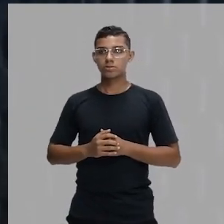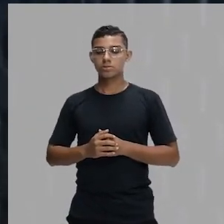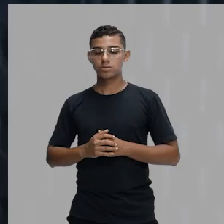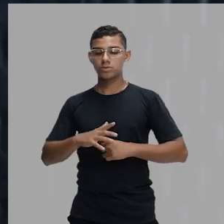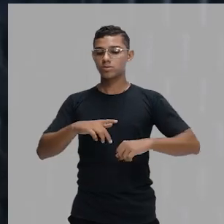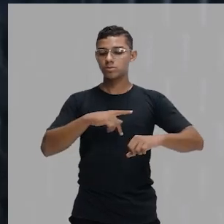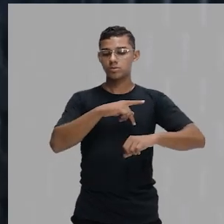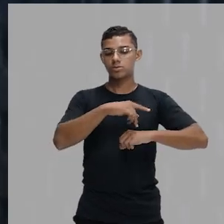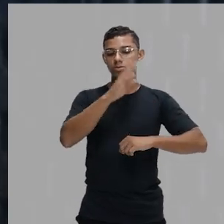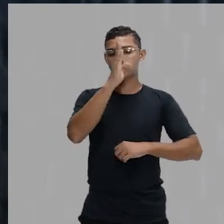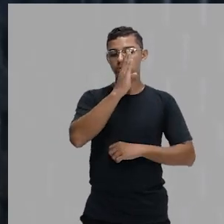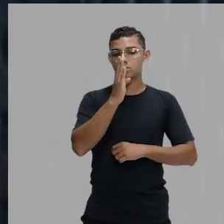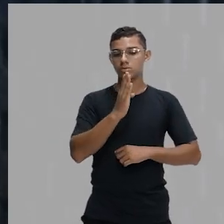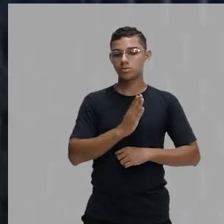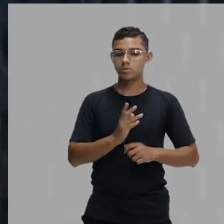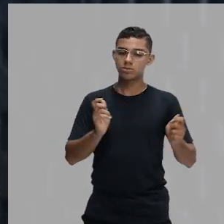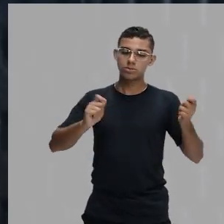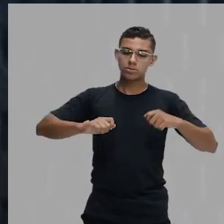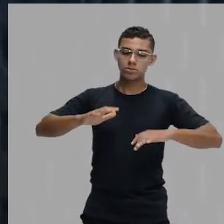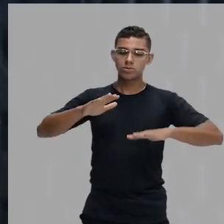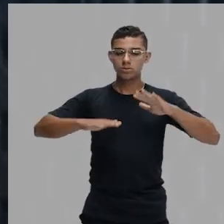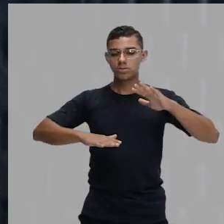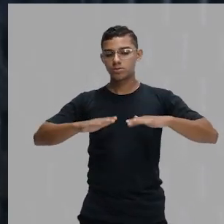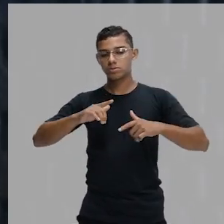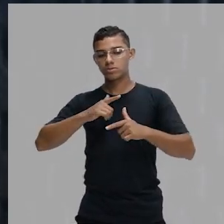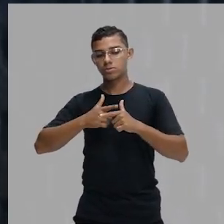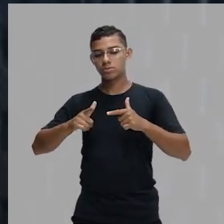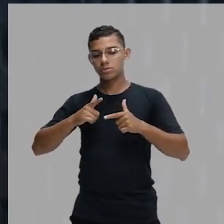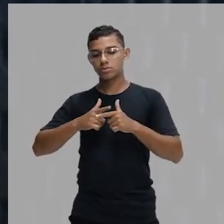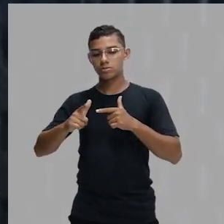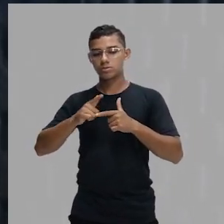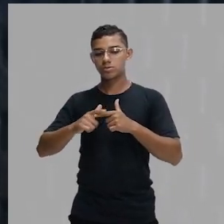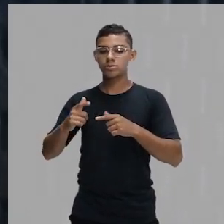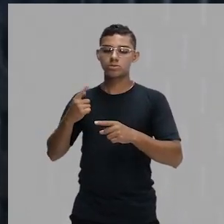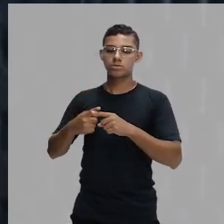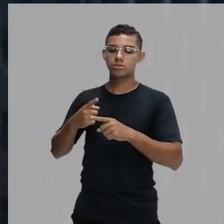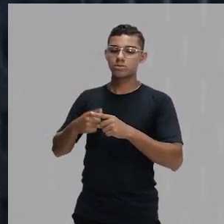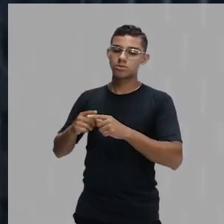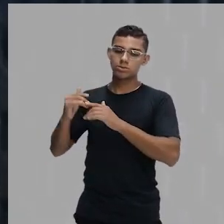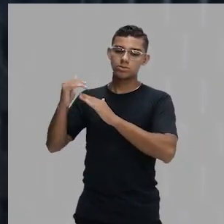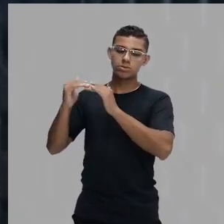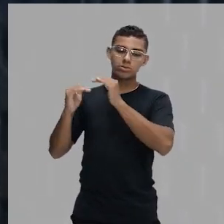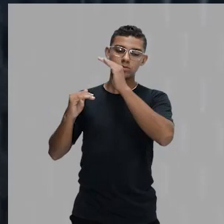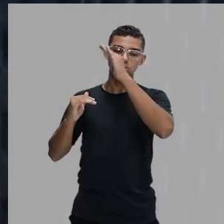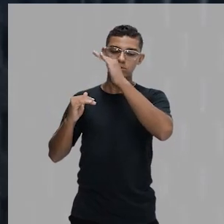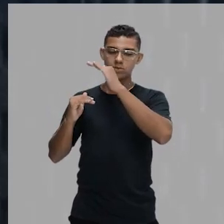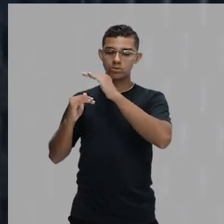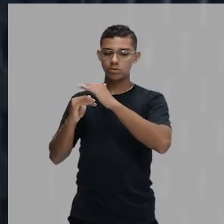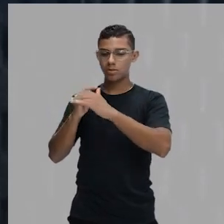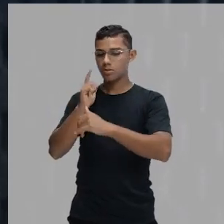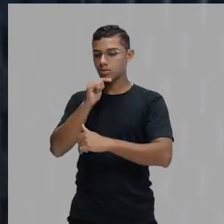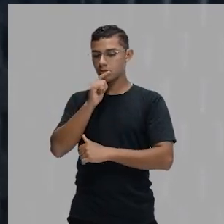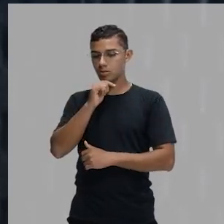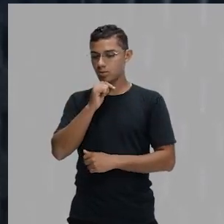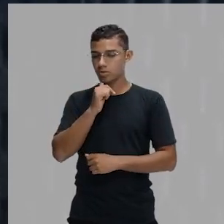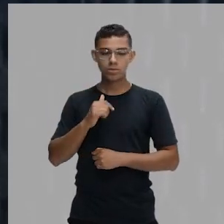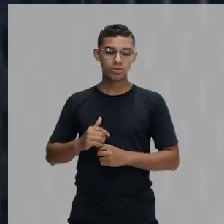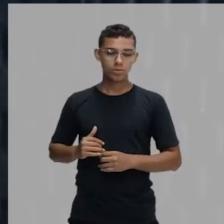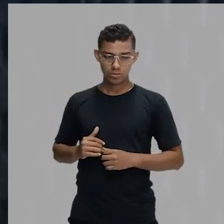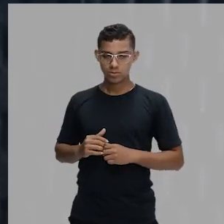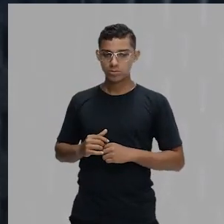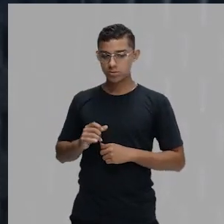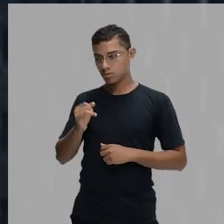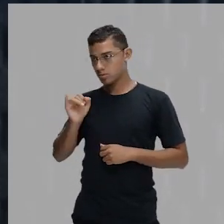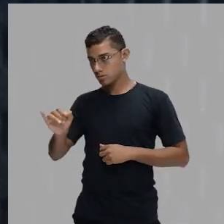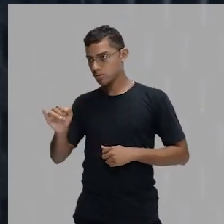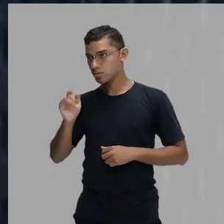de vez em quando passa por certos problemas também quanto à baixa desses reservatórios. Então, se o reservatório ele está muito